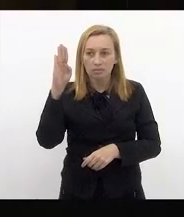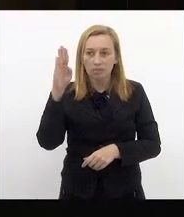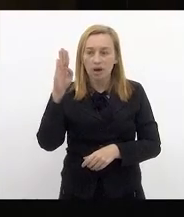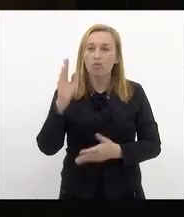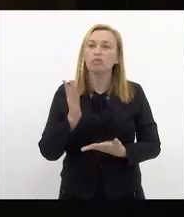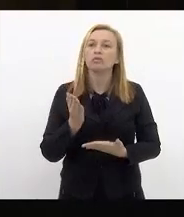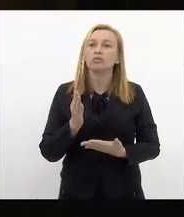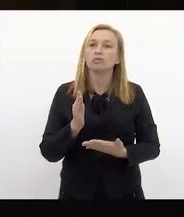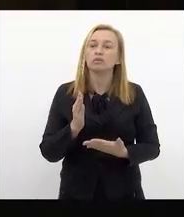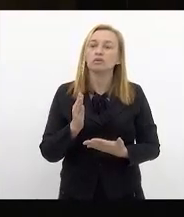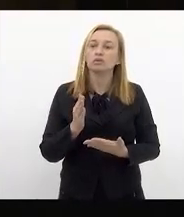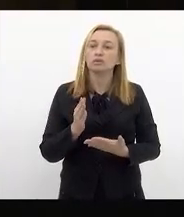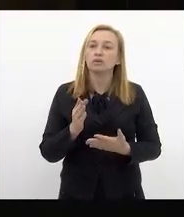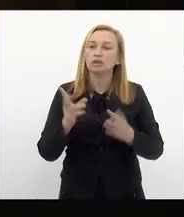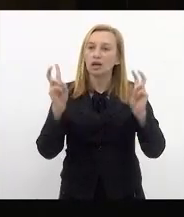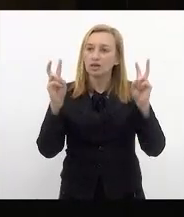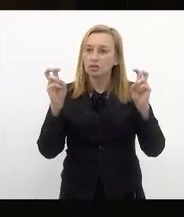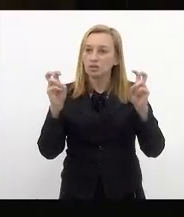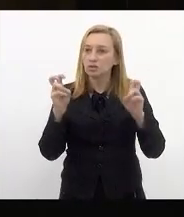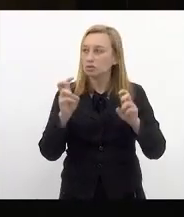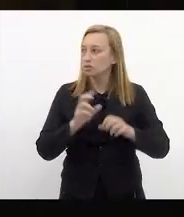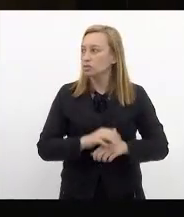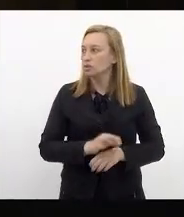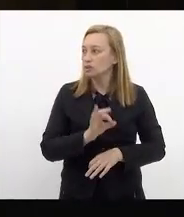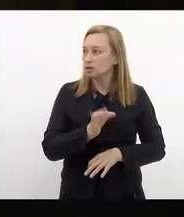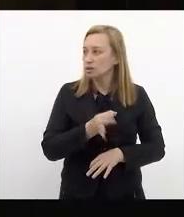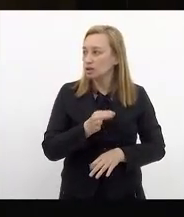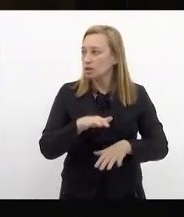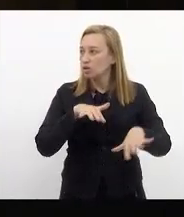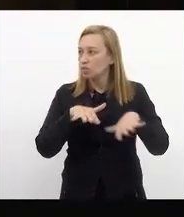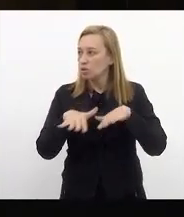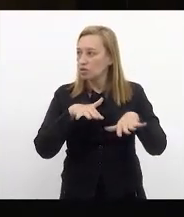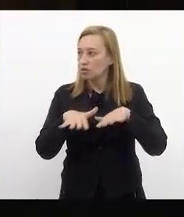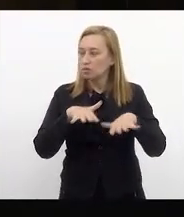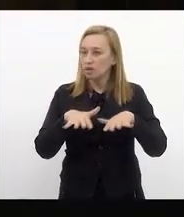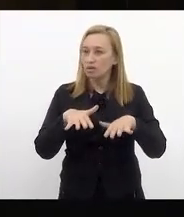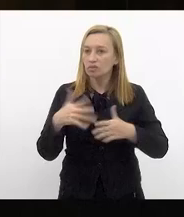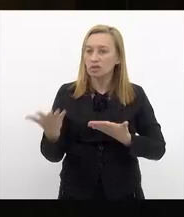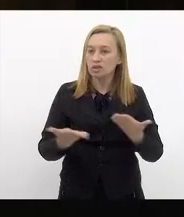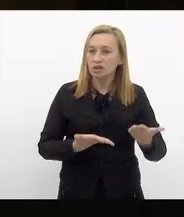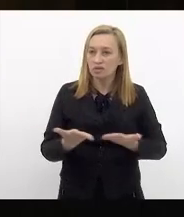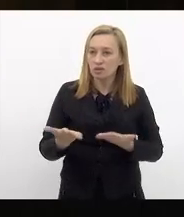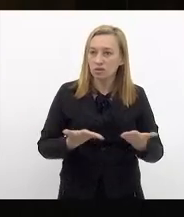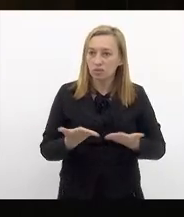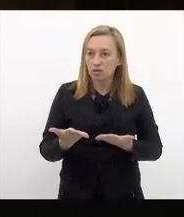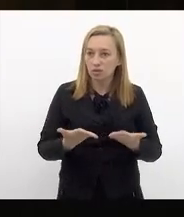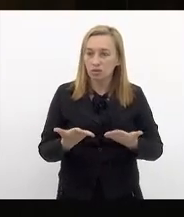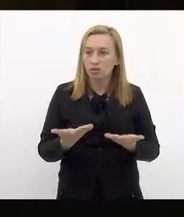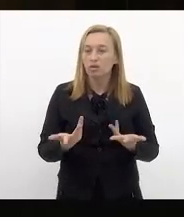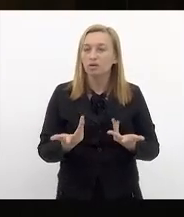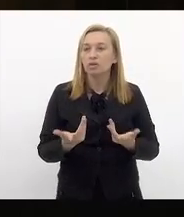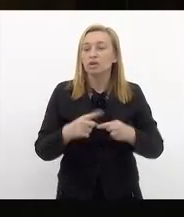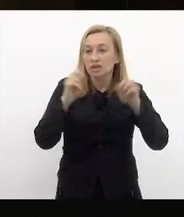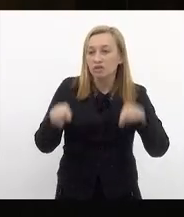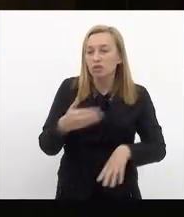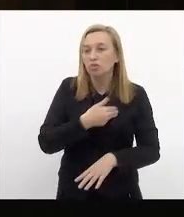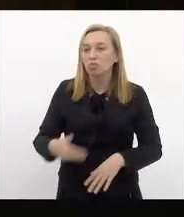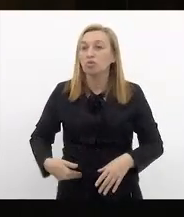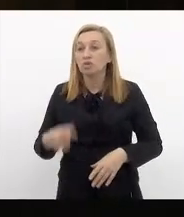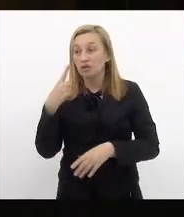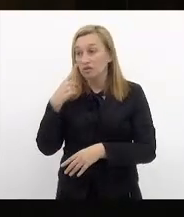que, muito coerentemente, o movimento e os servidores vêm denominando de pacote de